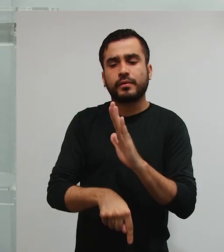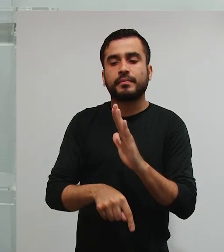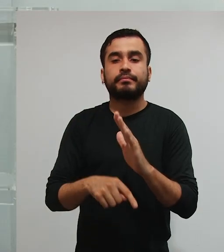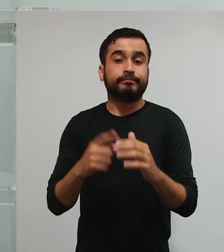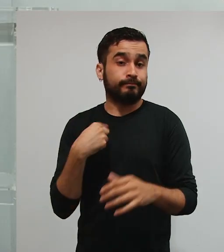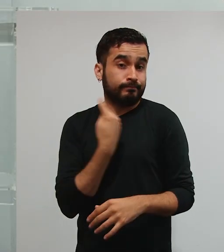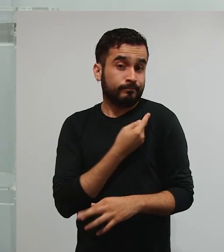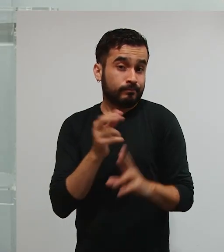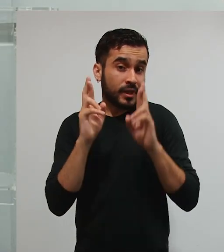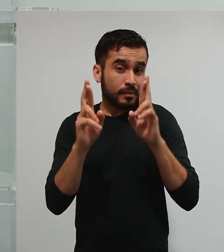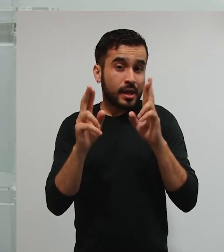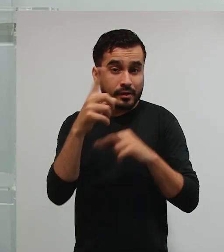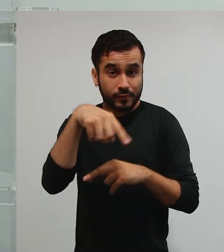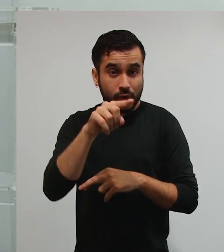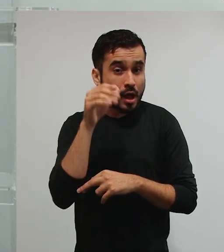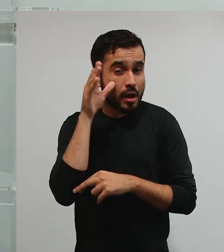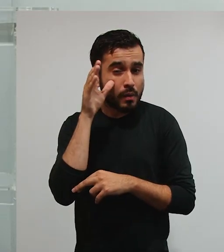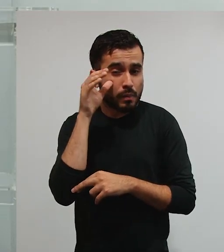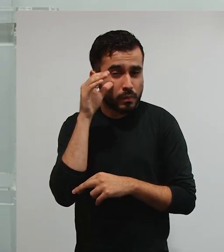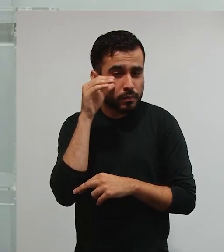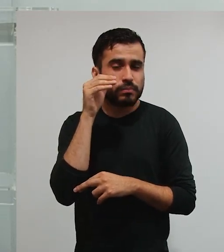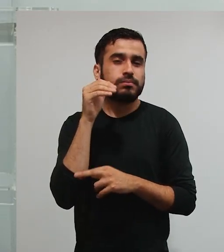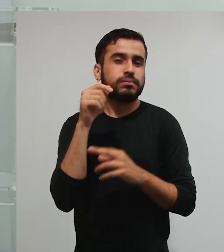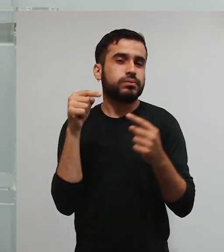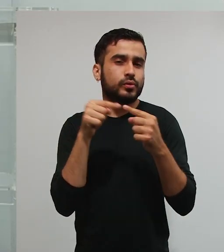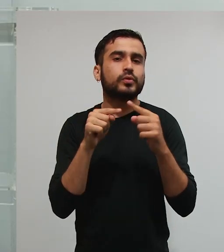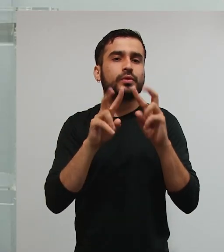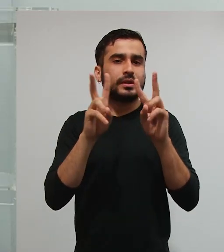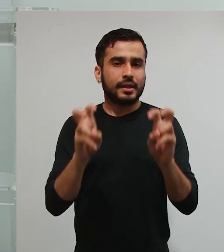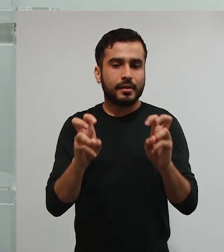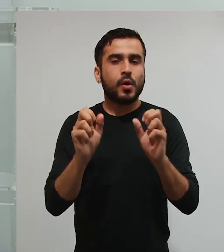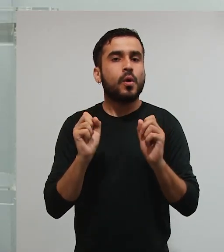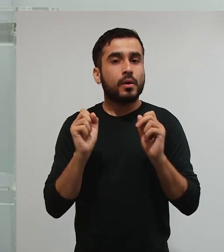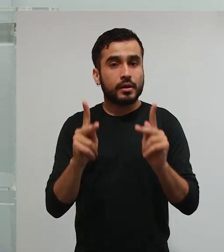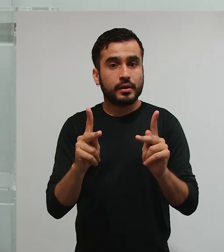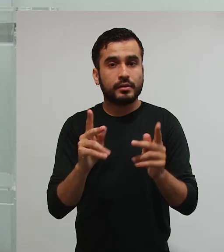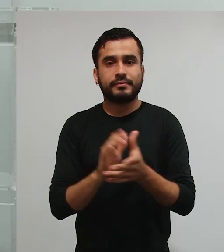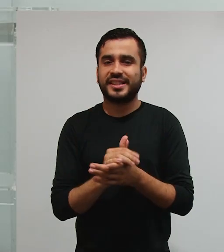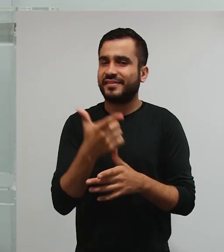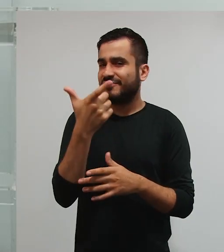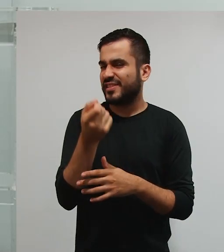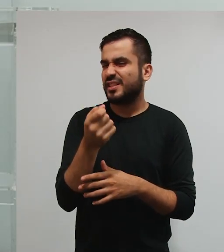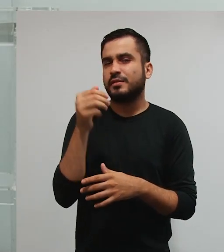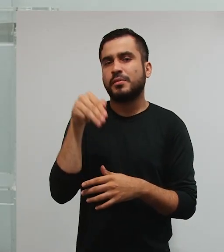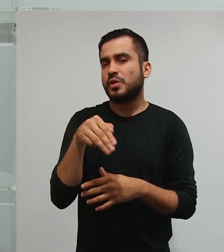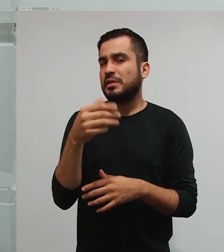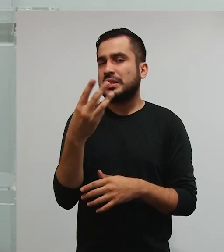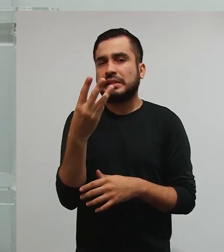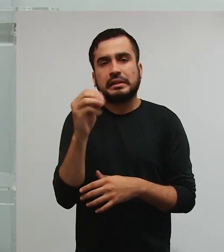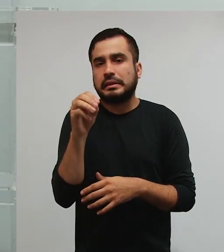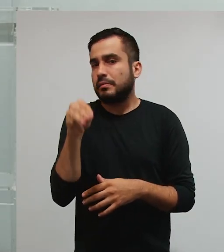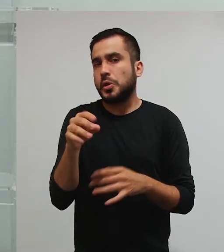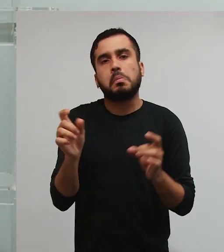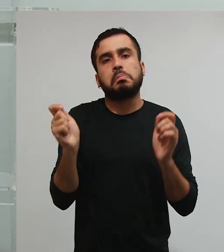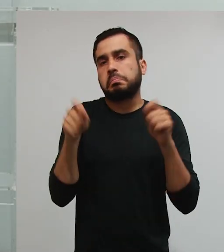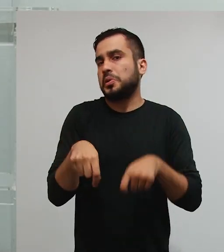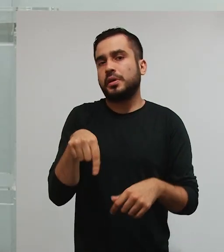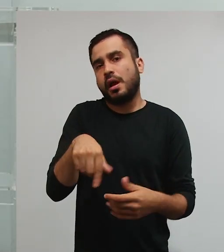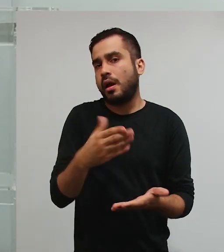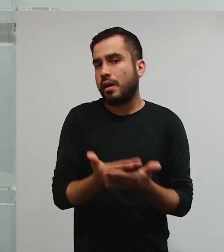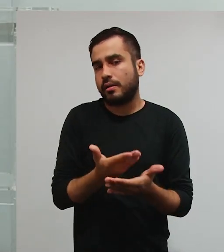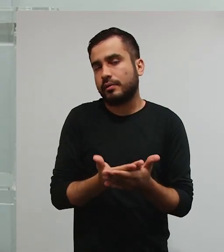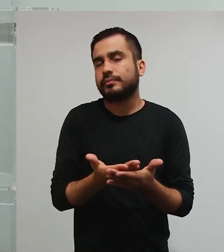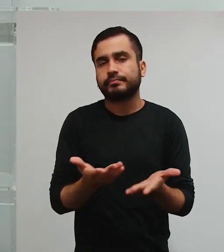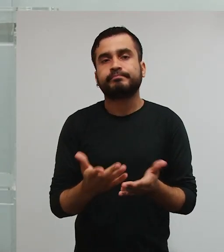a gente espera que você curiose-se a respeito do assunto. Ou em 20 minutos, em 30 minutos é o que dá. Espero